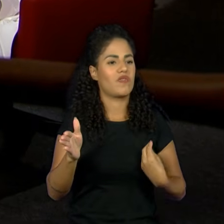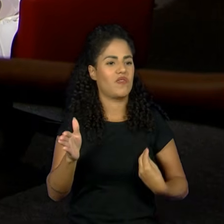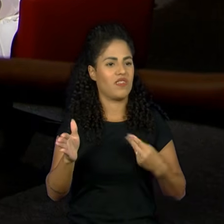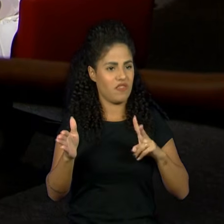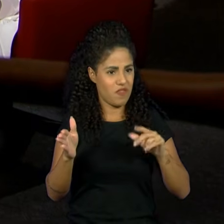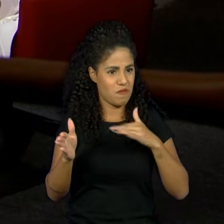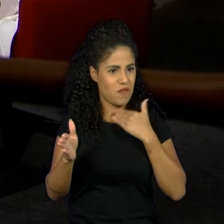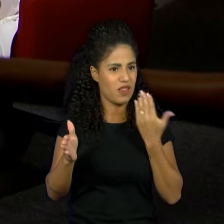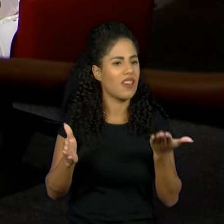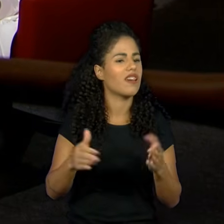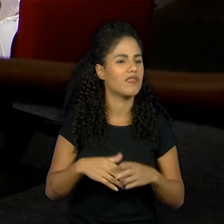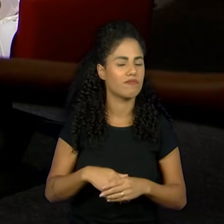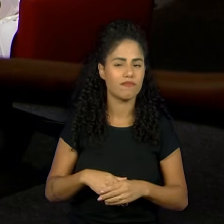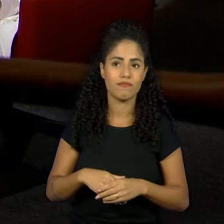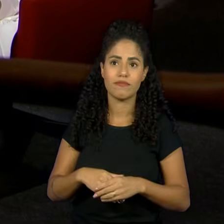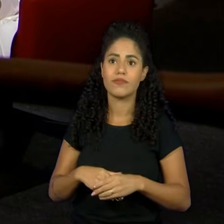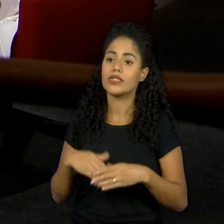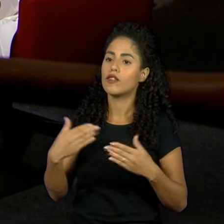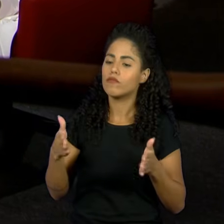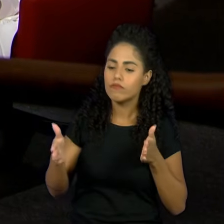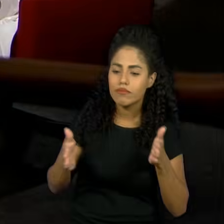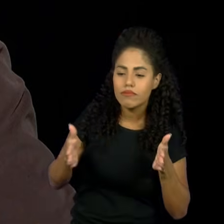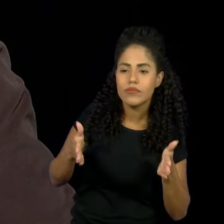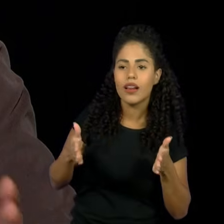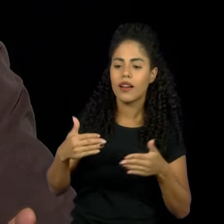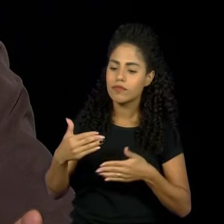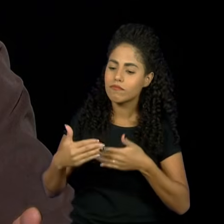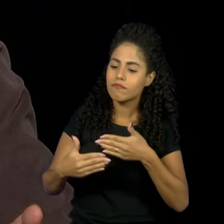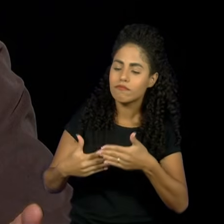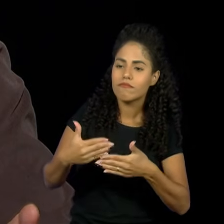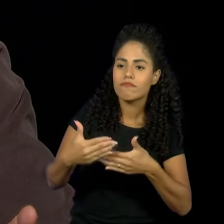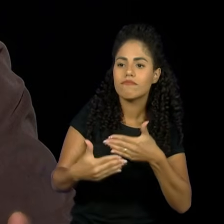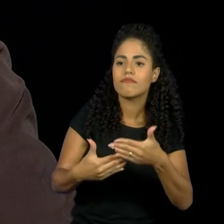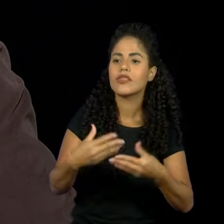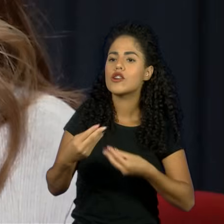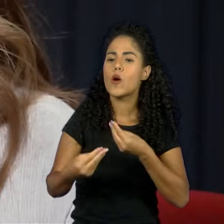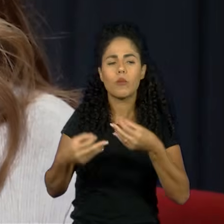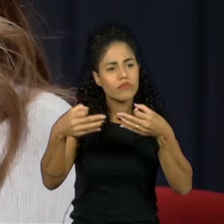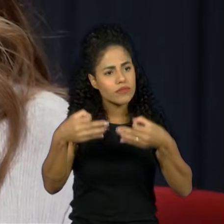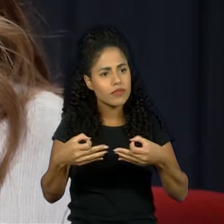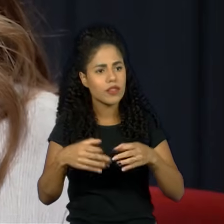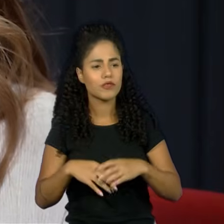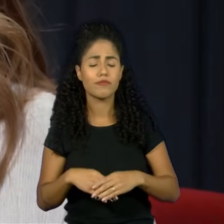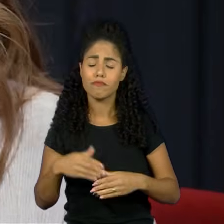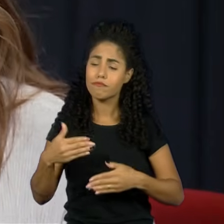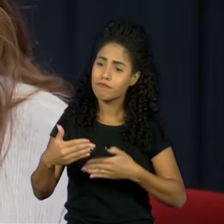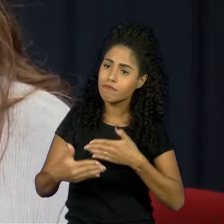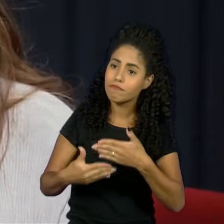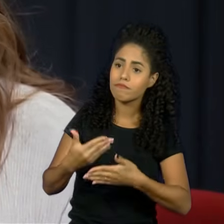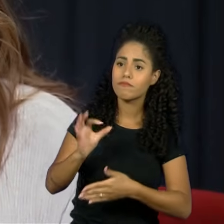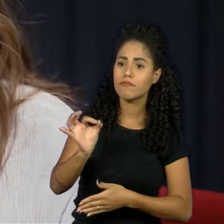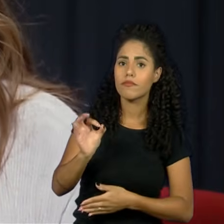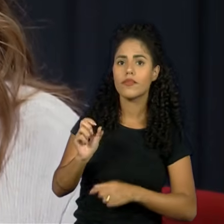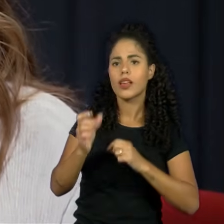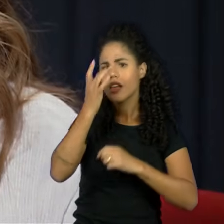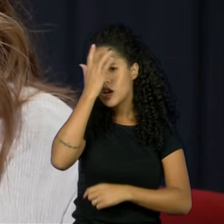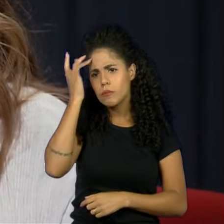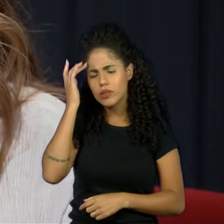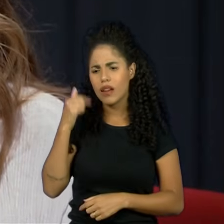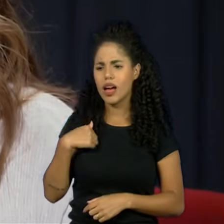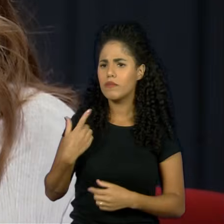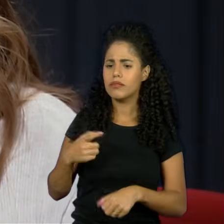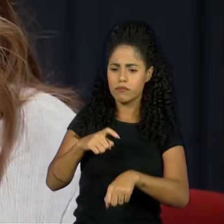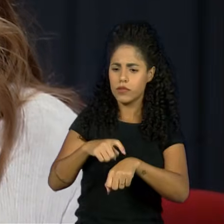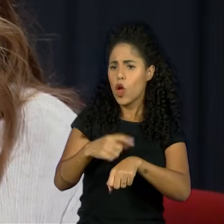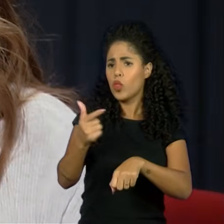Vai com o tempo. Com o tempo? Com o tempo. Para poder estar. Isso. E aí a pessoa pode dizer, mas Ana, não tenho